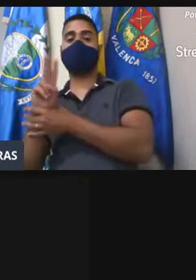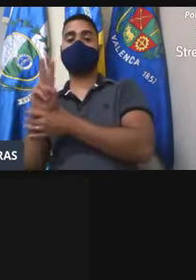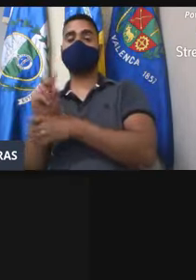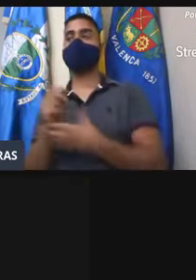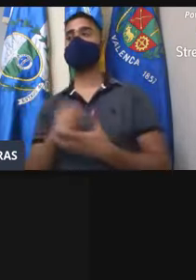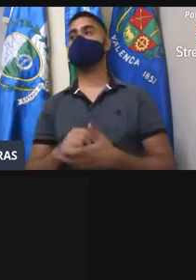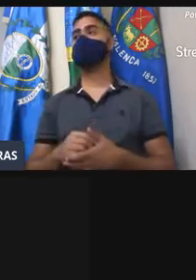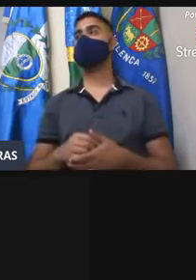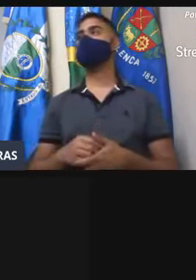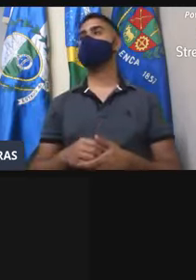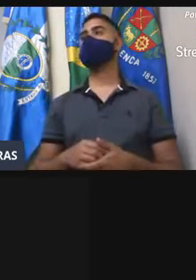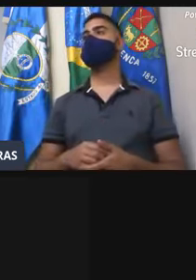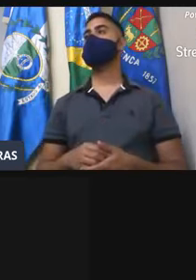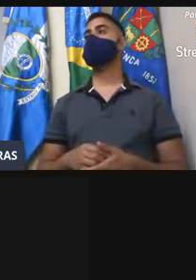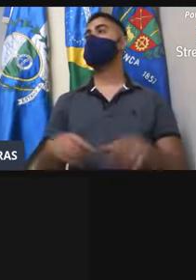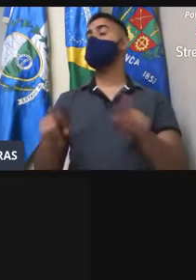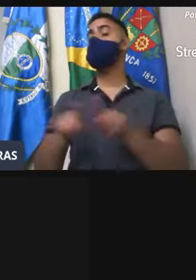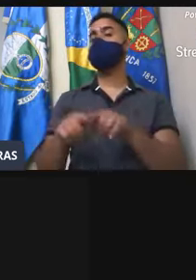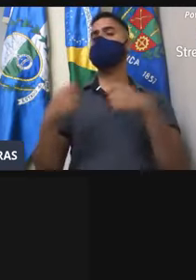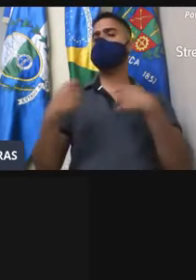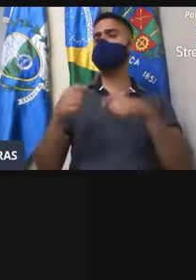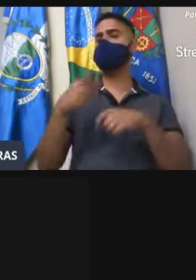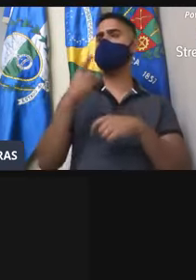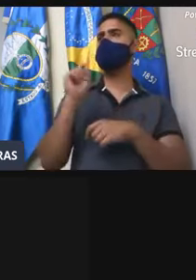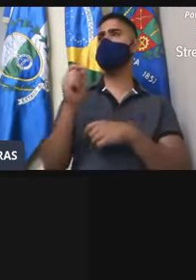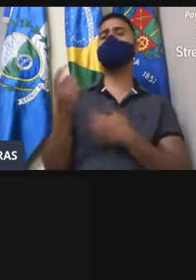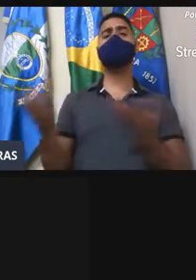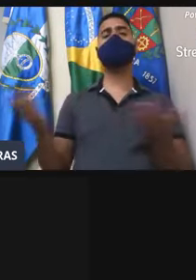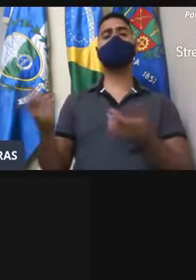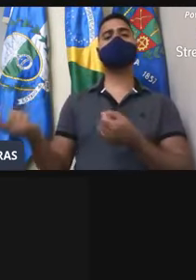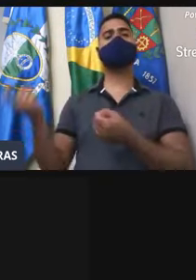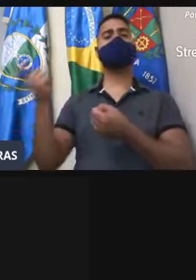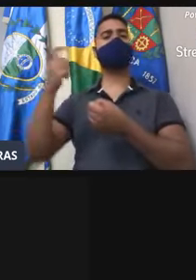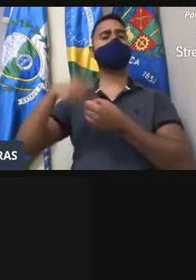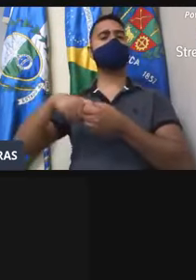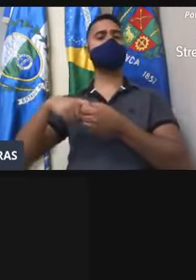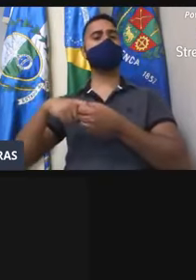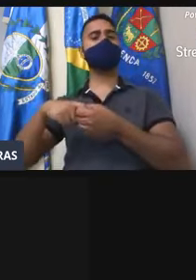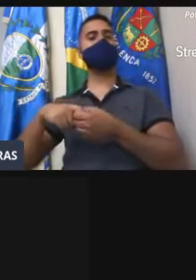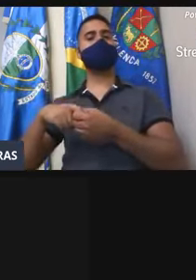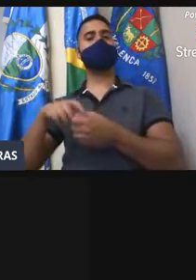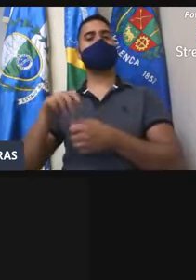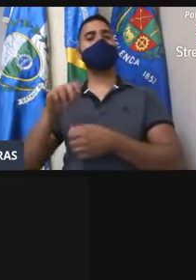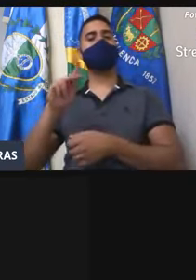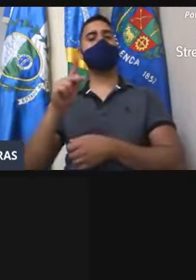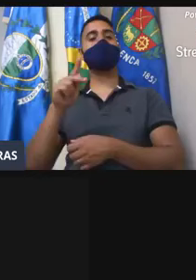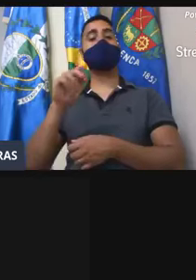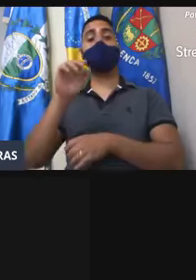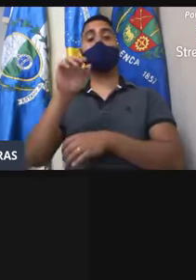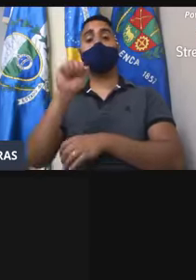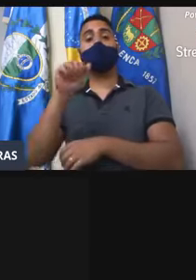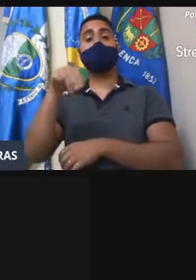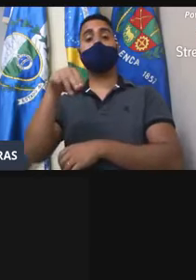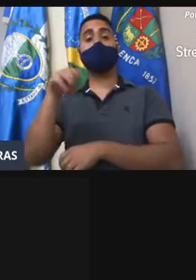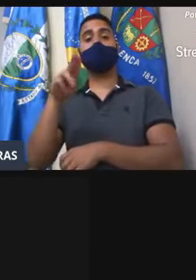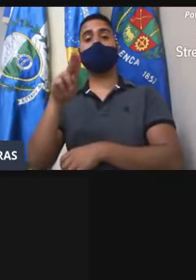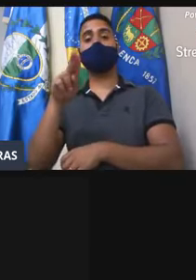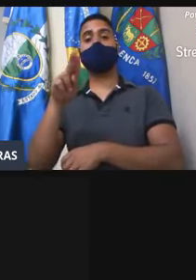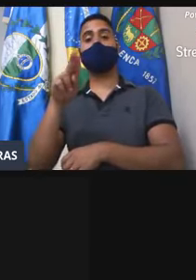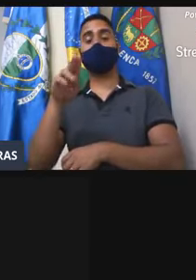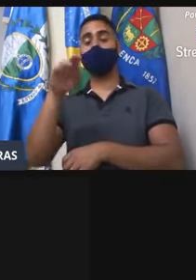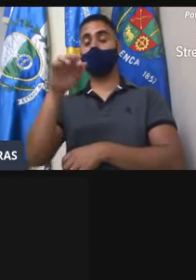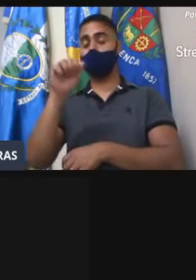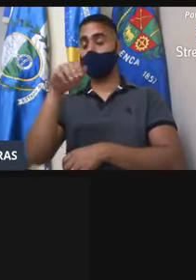de falar, hoje retomou-se os atendimentos ambulatoriais. Nós, durante mais de